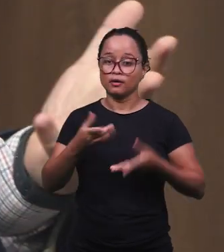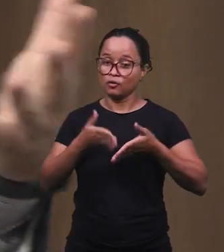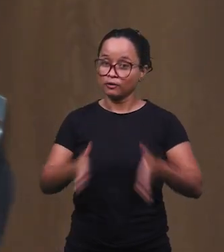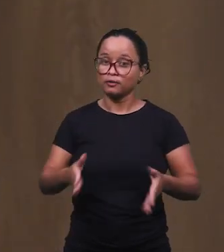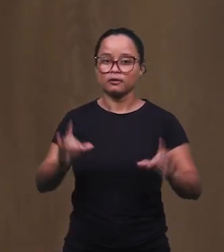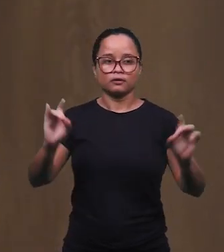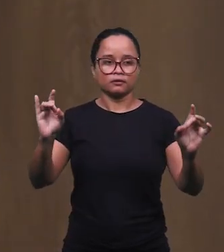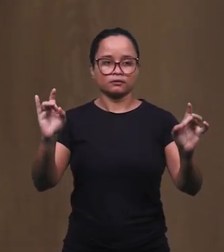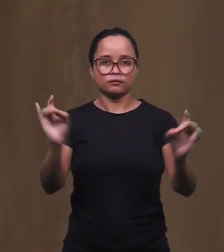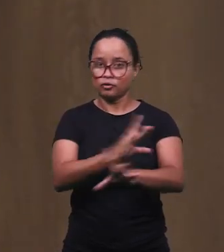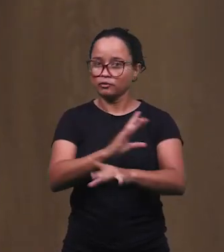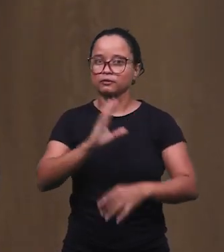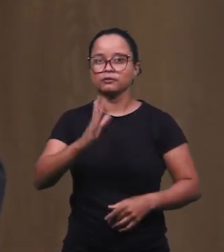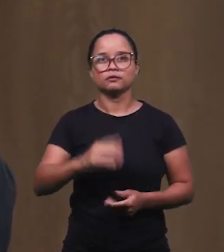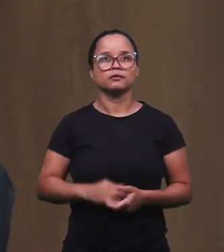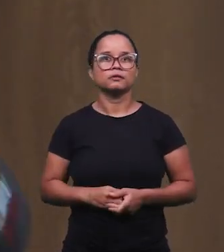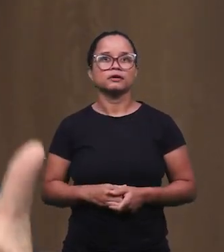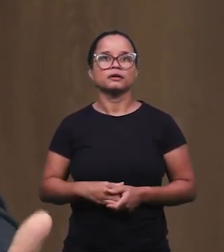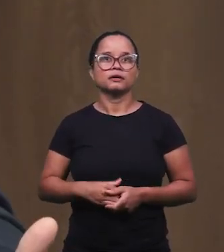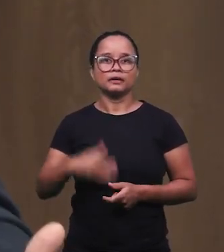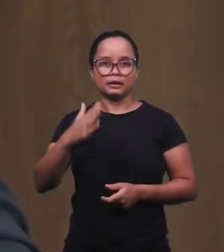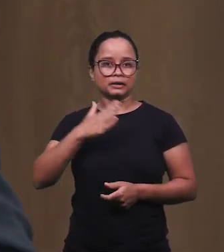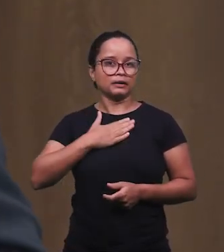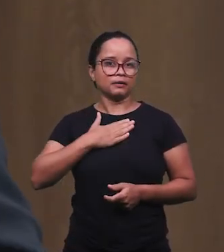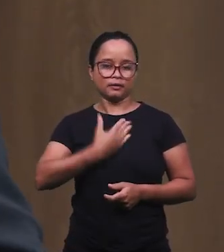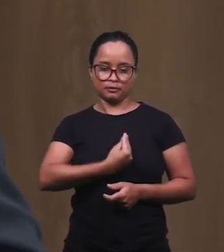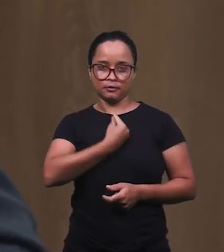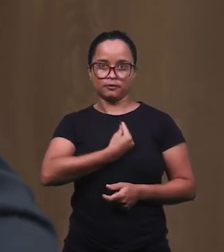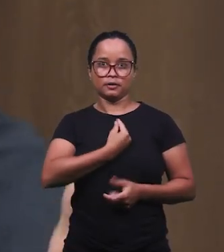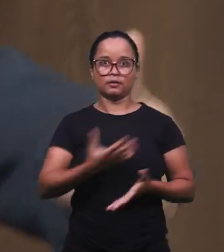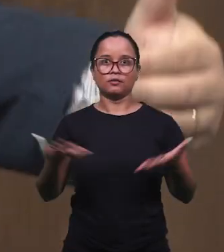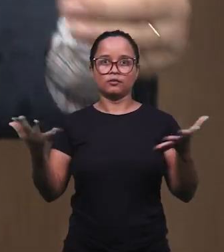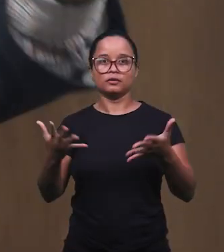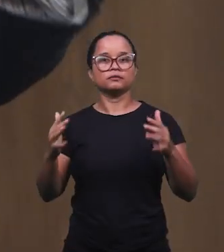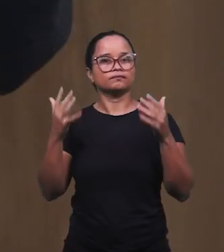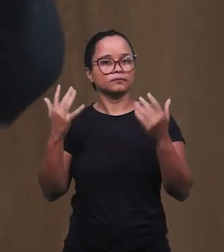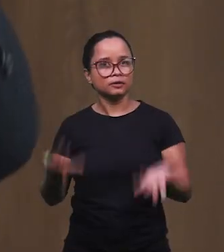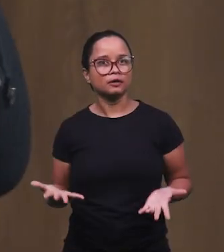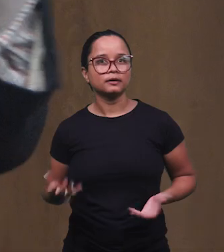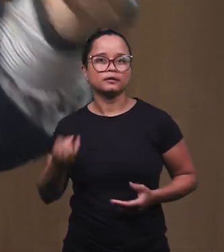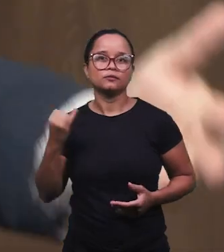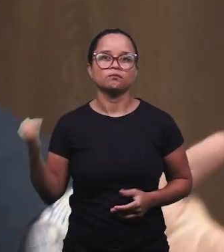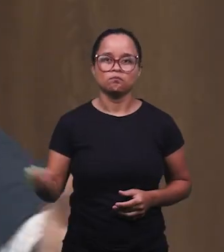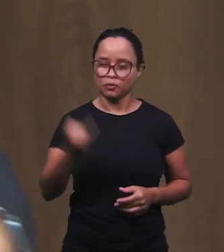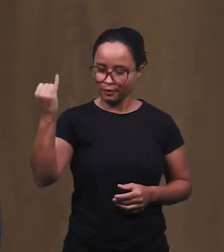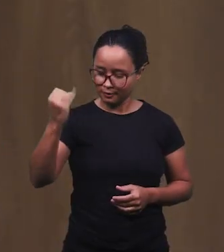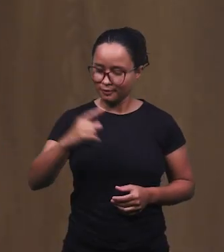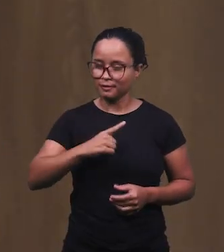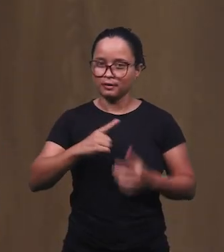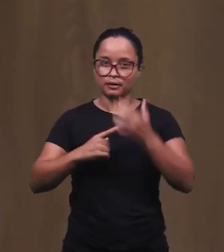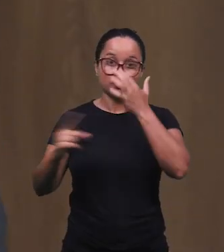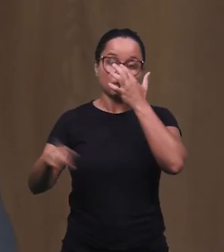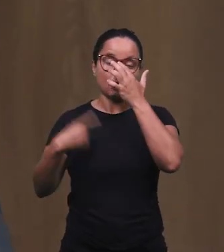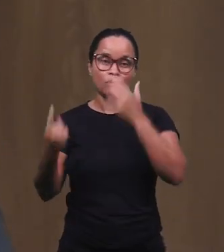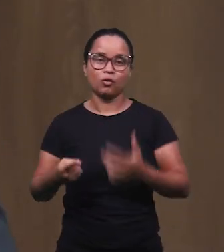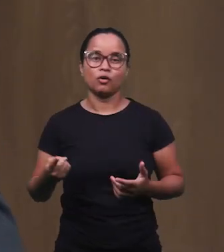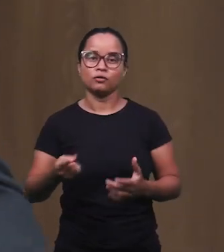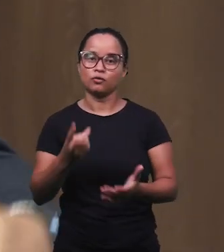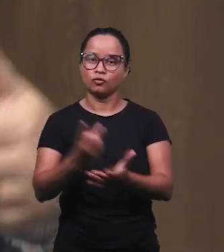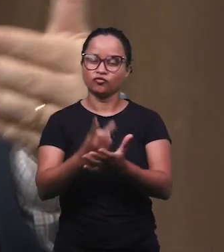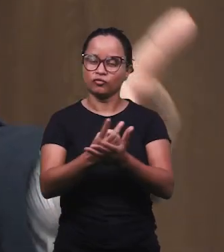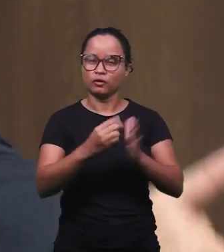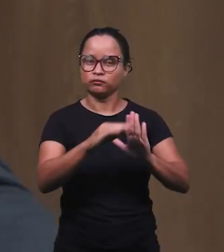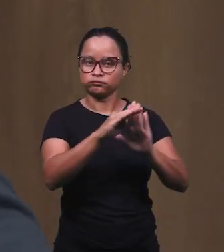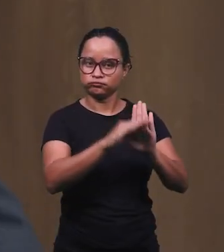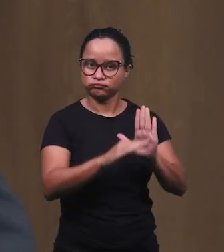estava pronto e aquilo isso faz parte de mim hoje. Então, é muito importante a gente manter esse padrão,